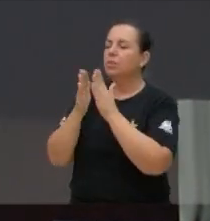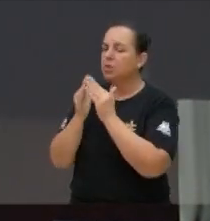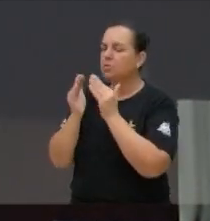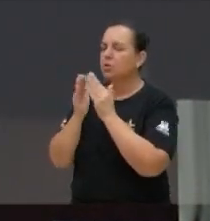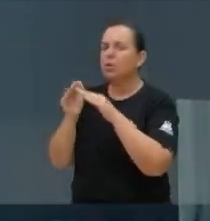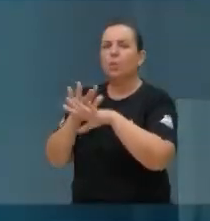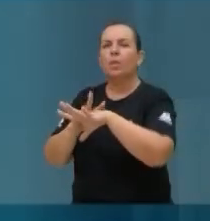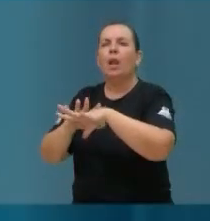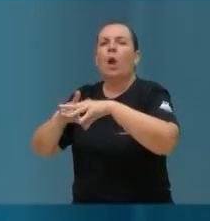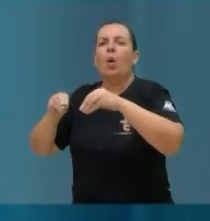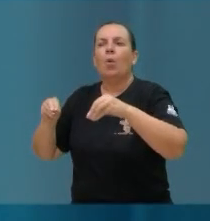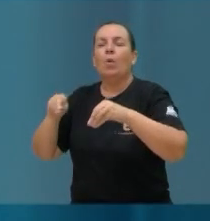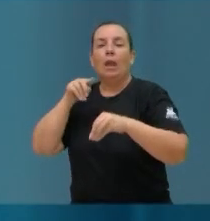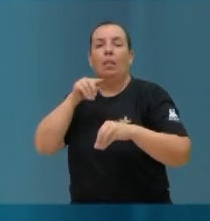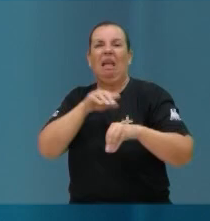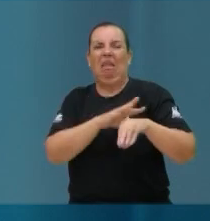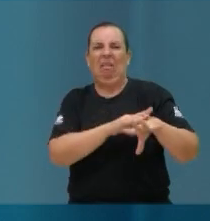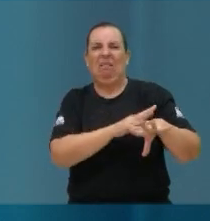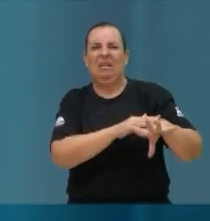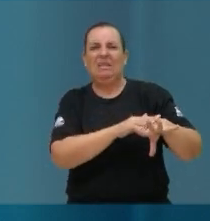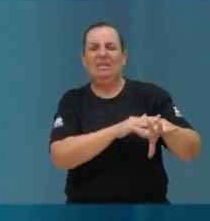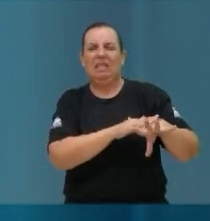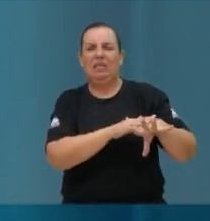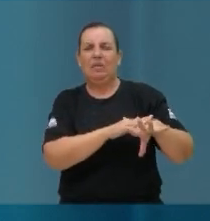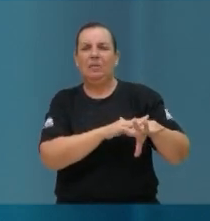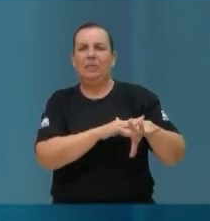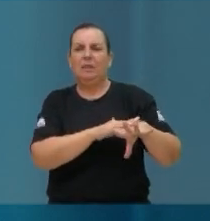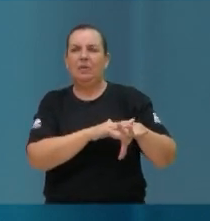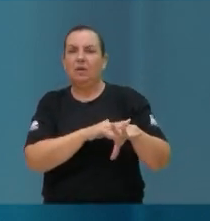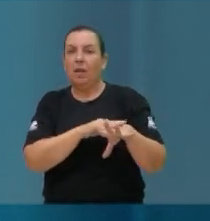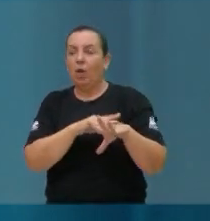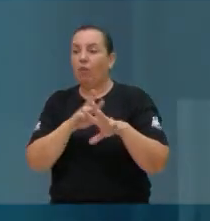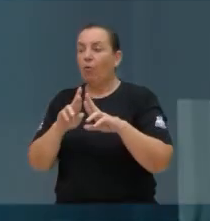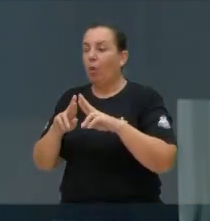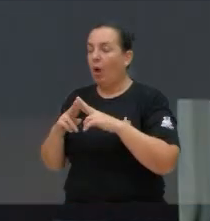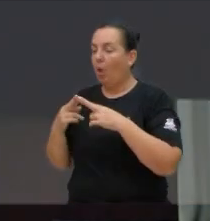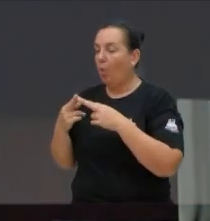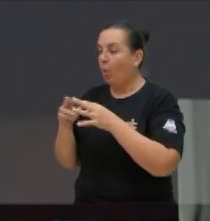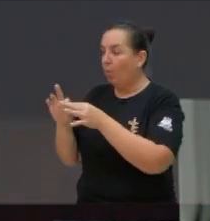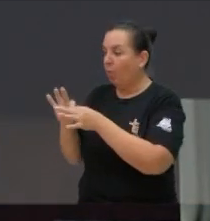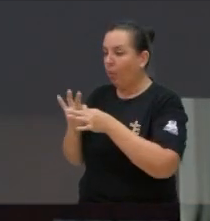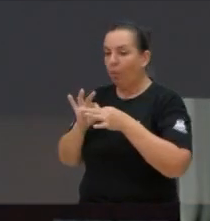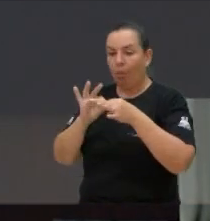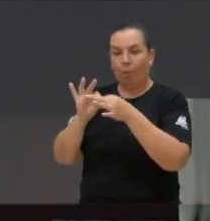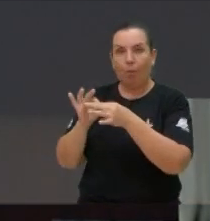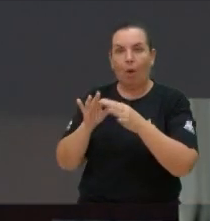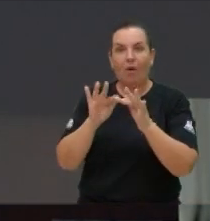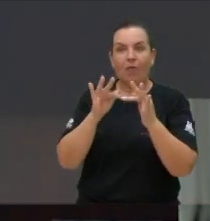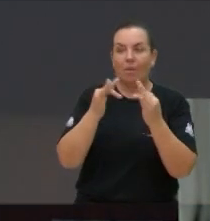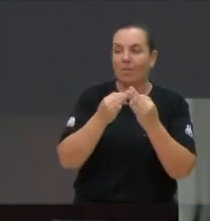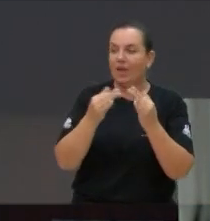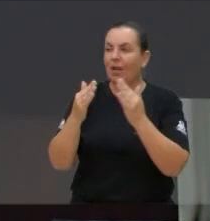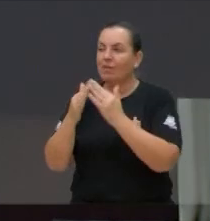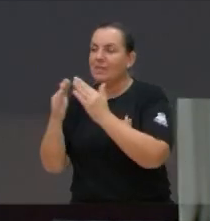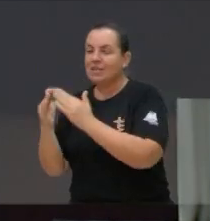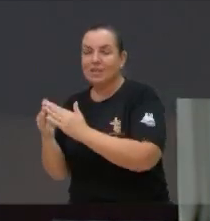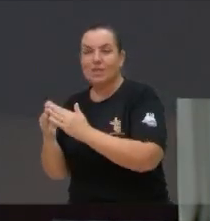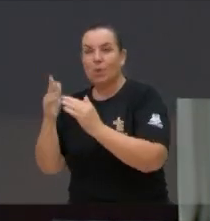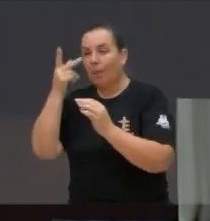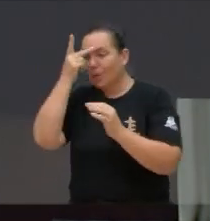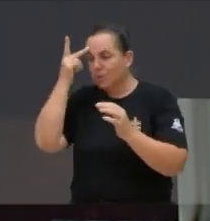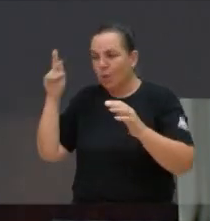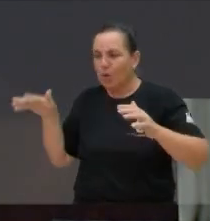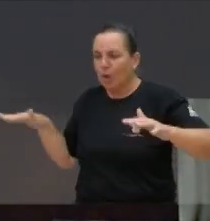cura daquela doença, foi reunindo mais gente, mais vizinhos, mais pessoas, até